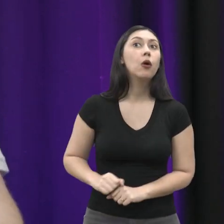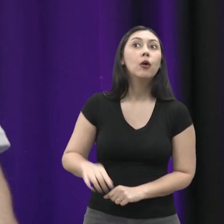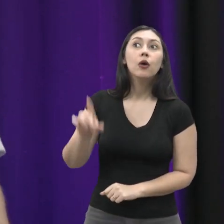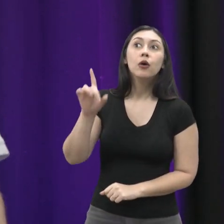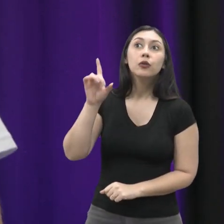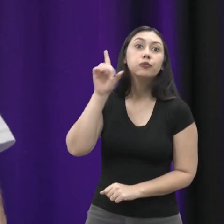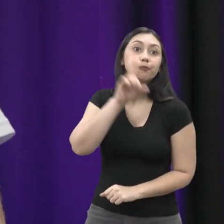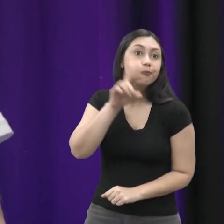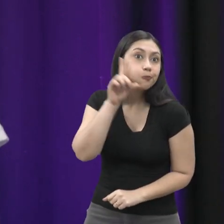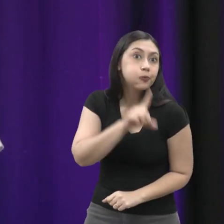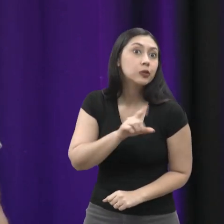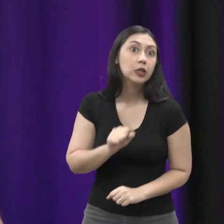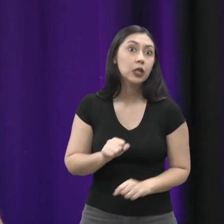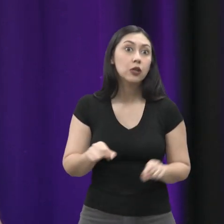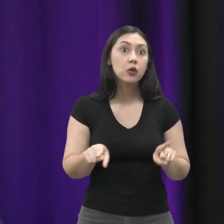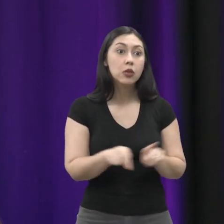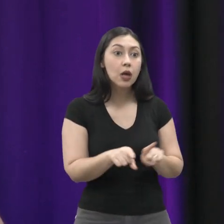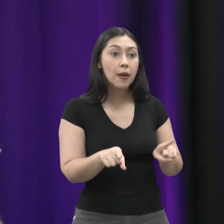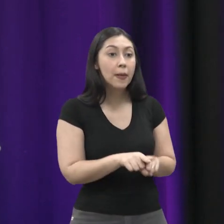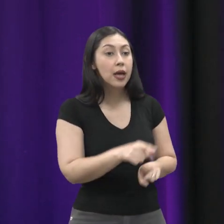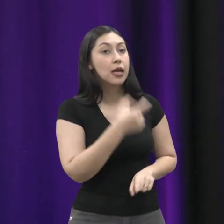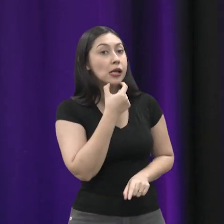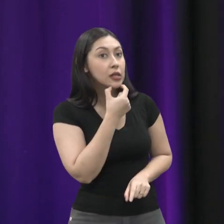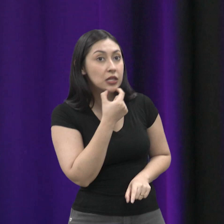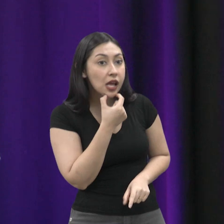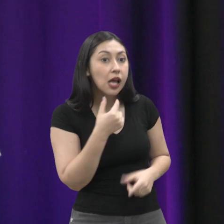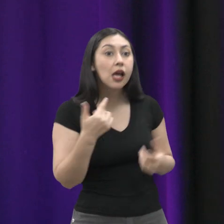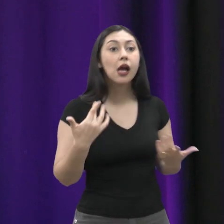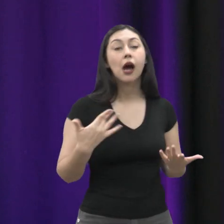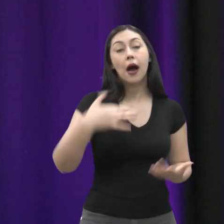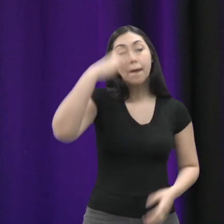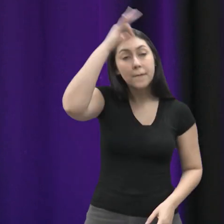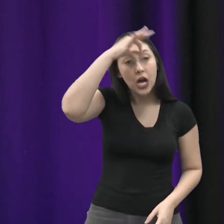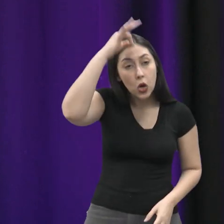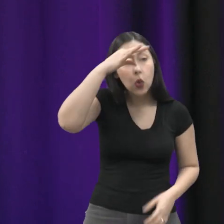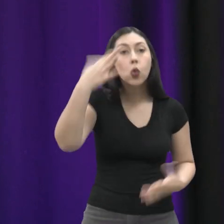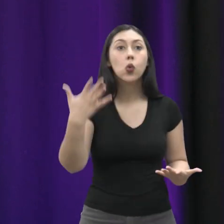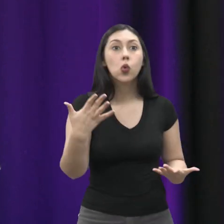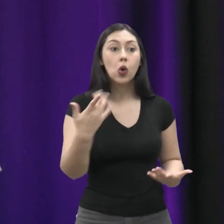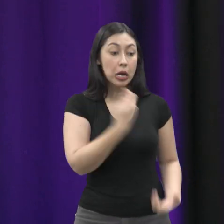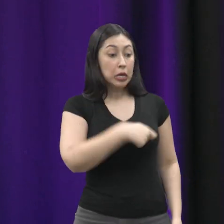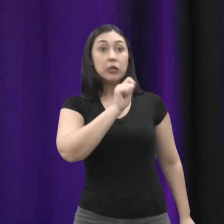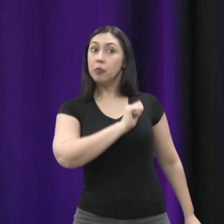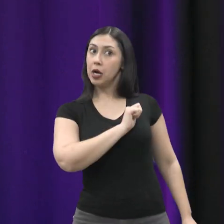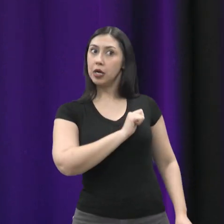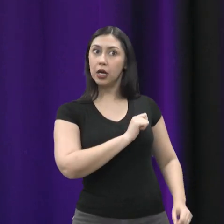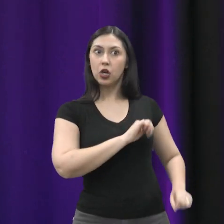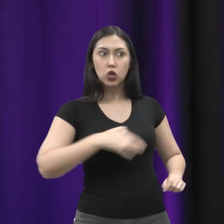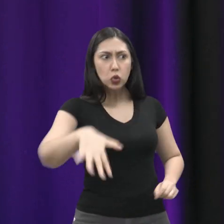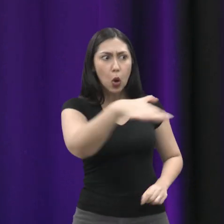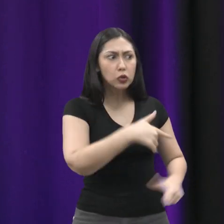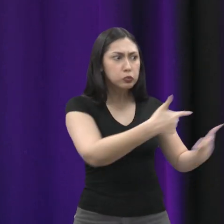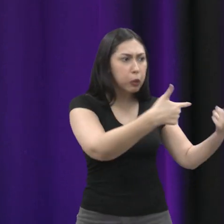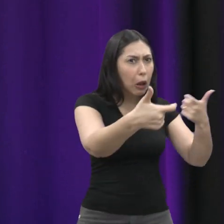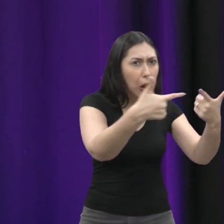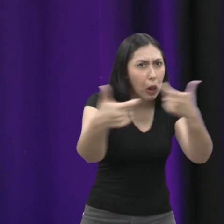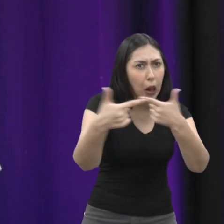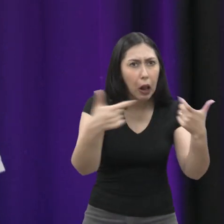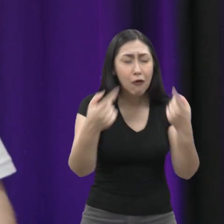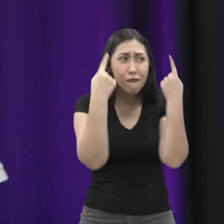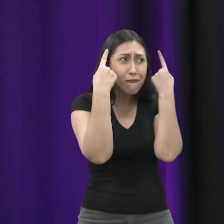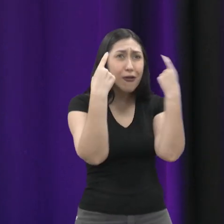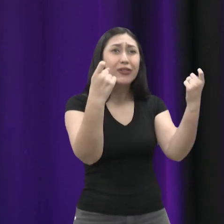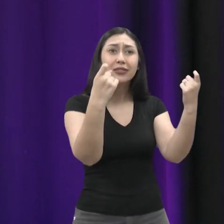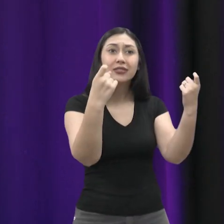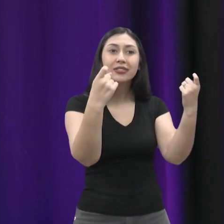Peru, que enfrentou uma guerra contra a Espanha violentíssima. Só que isso deixa as coisas mal resolvidas.